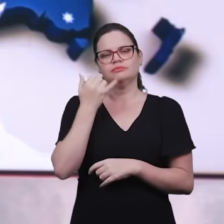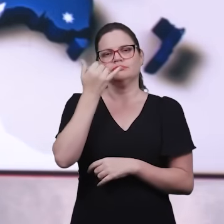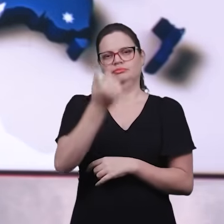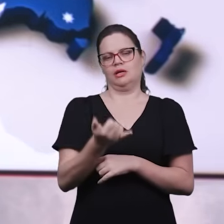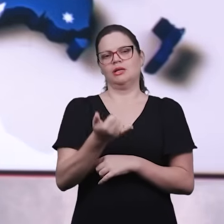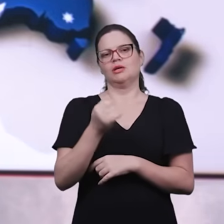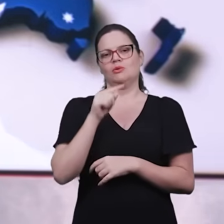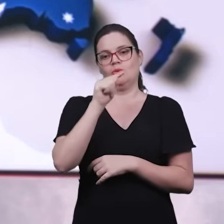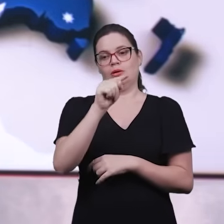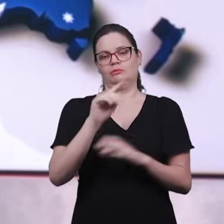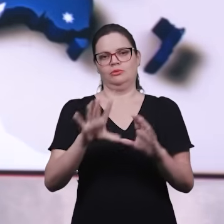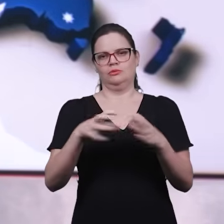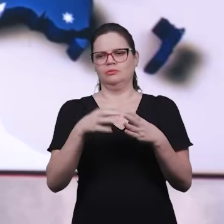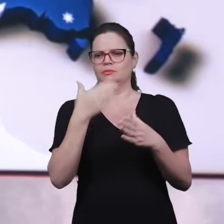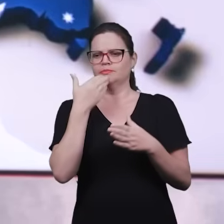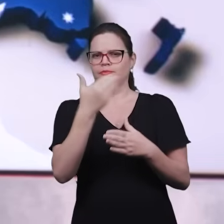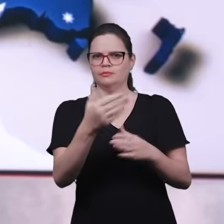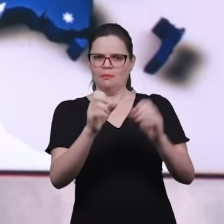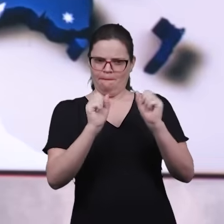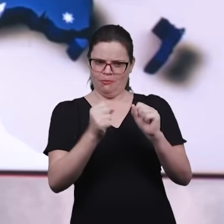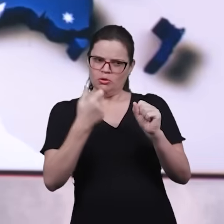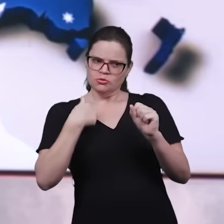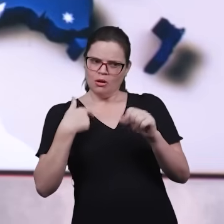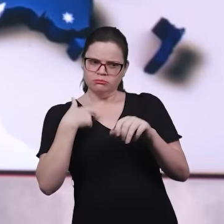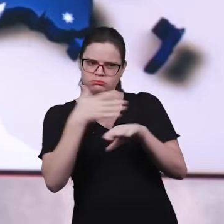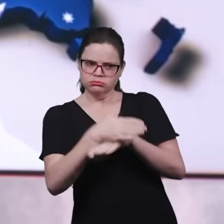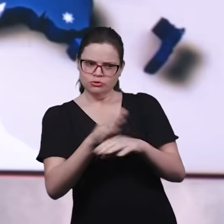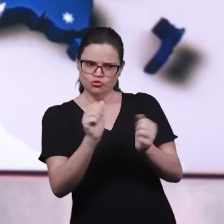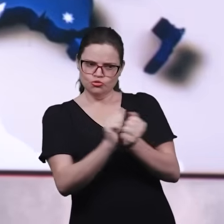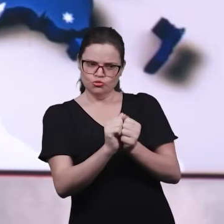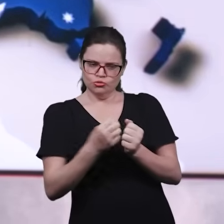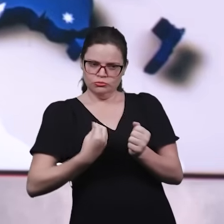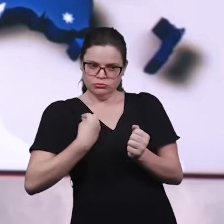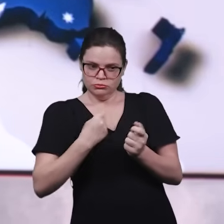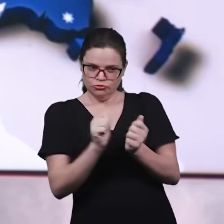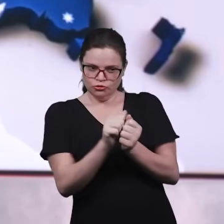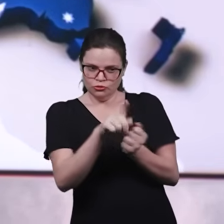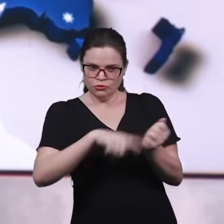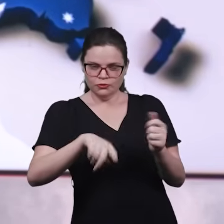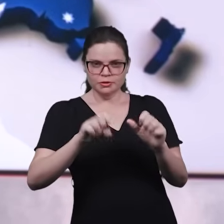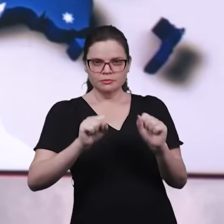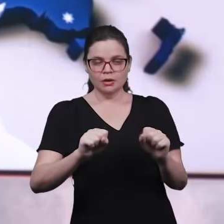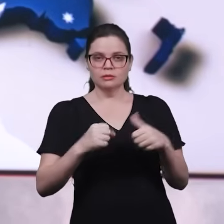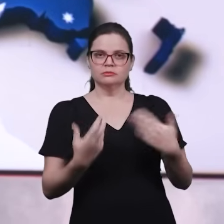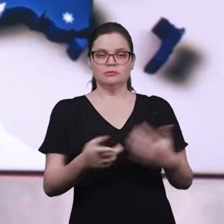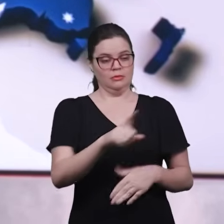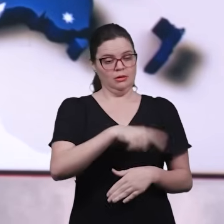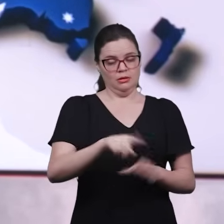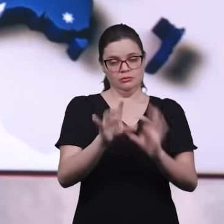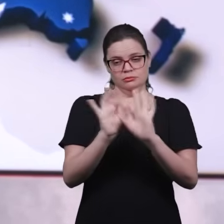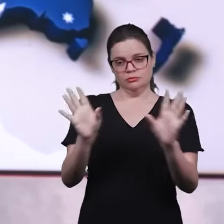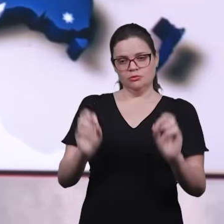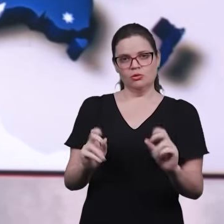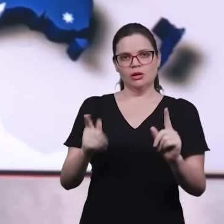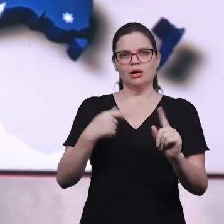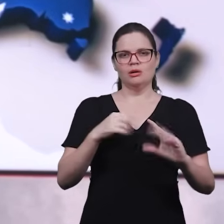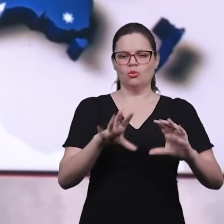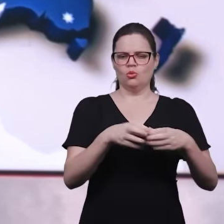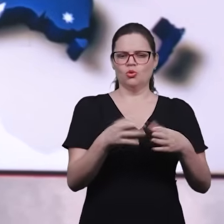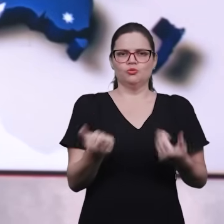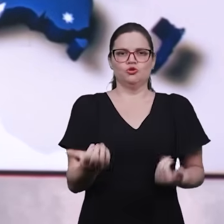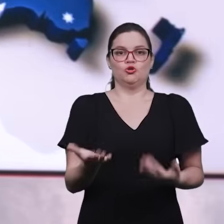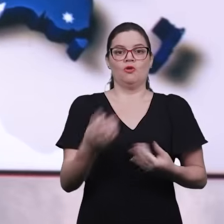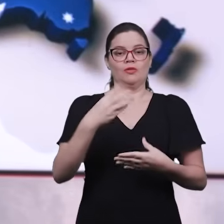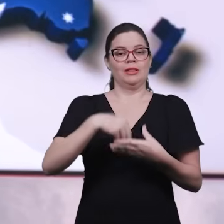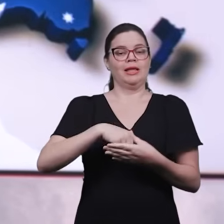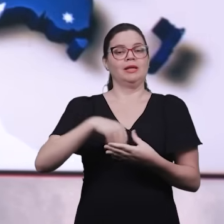entrou em contato com esse jovem, pediu permissão para participar dessa reunião E aqueles irmãos ali de Portugal permitiram. Era um grupo